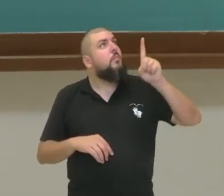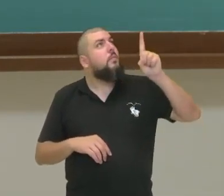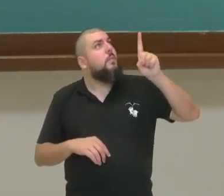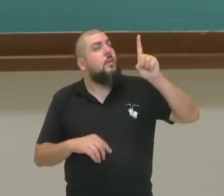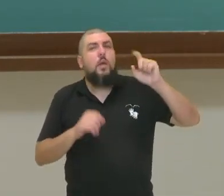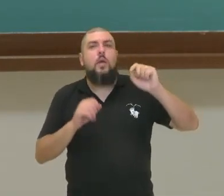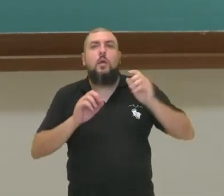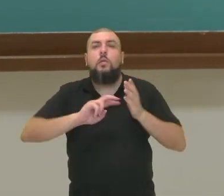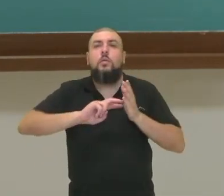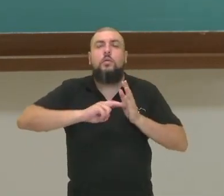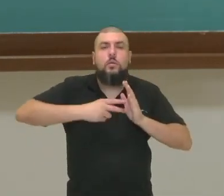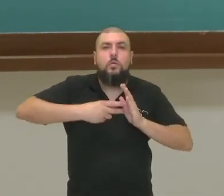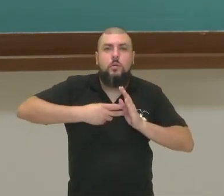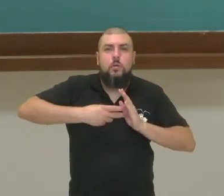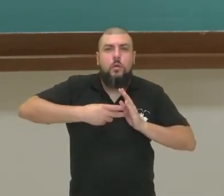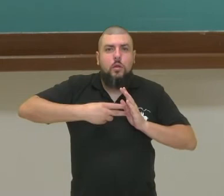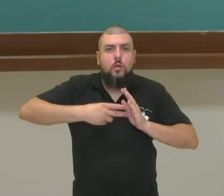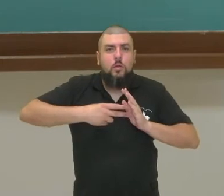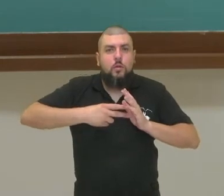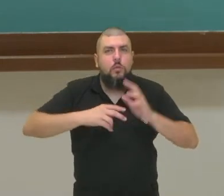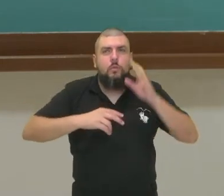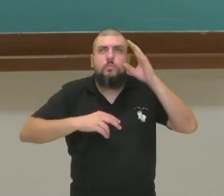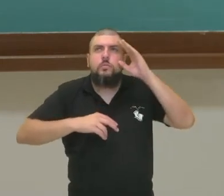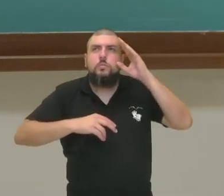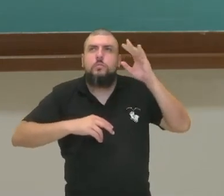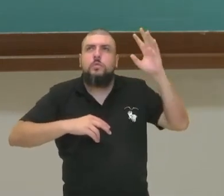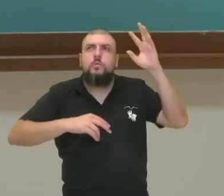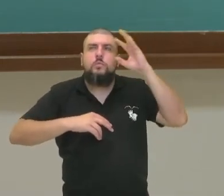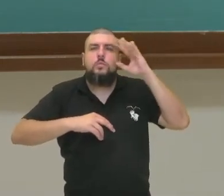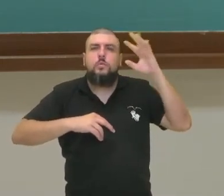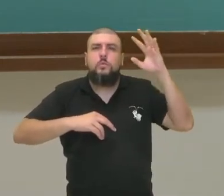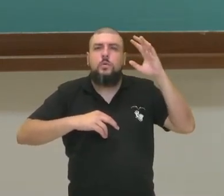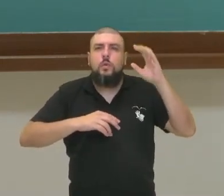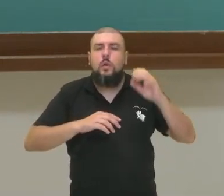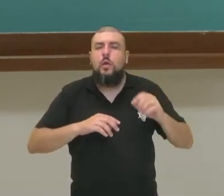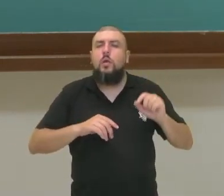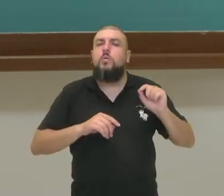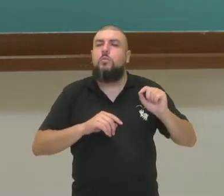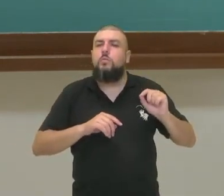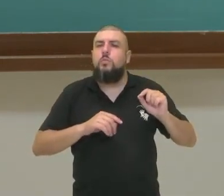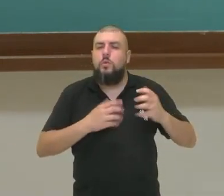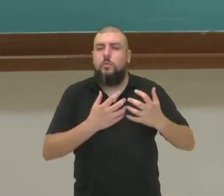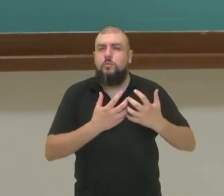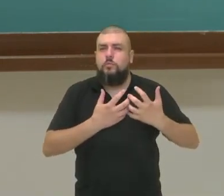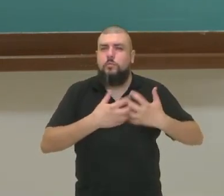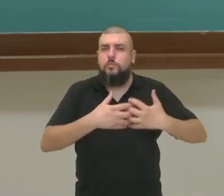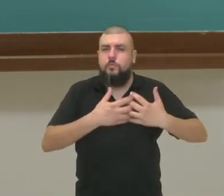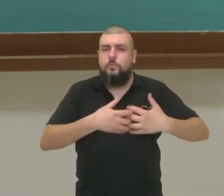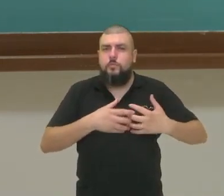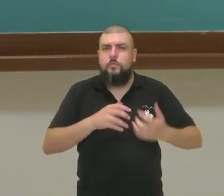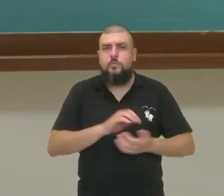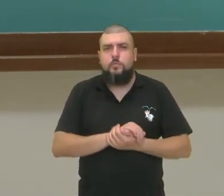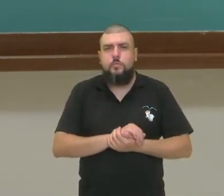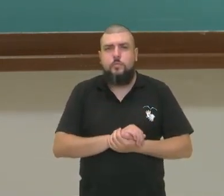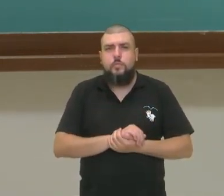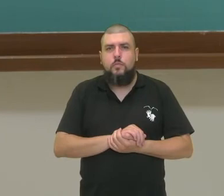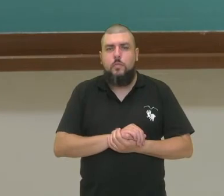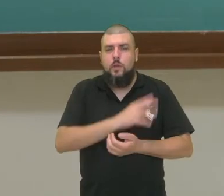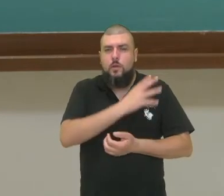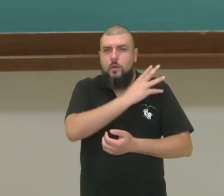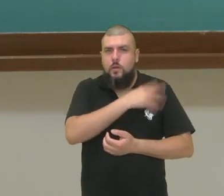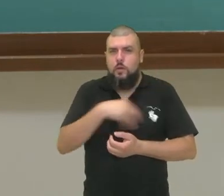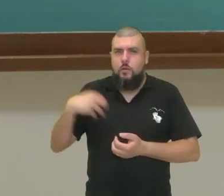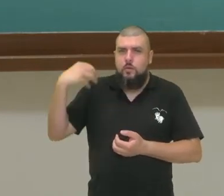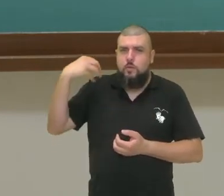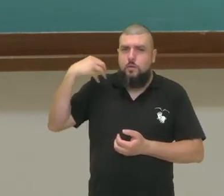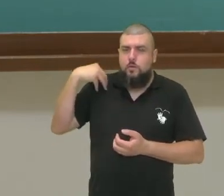das ideias, idealismo platônico tem mais relação com racionalismo, certo? Enquanto Aristóteles aponta